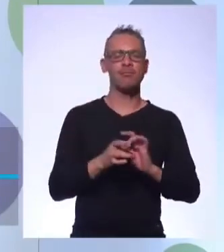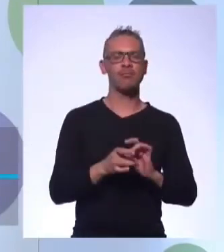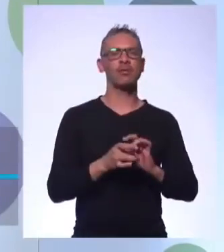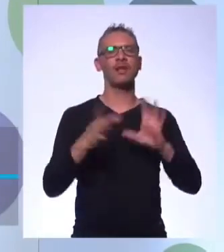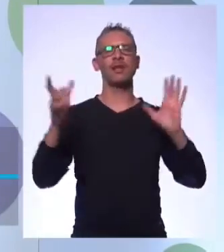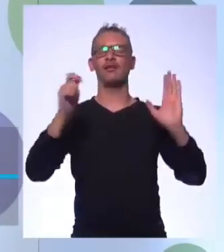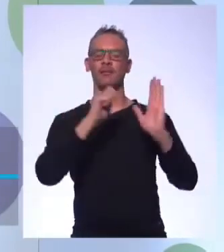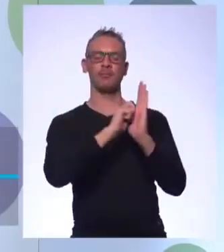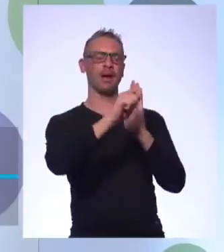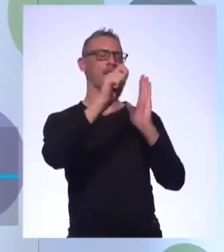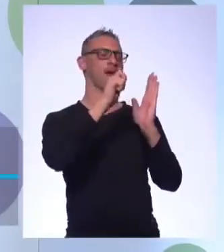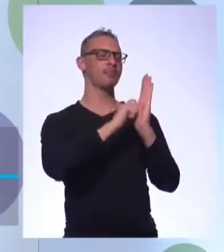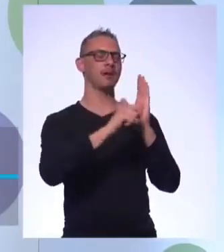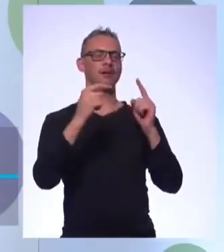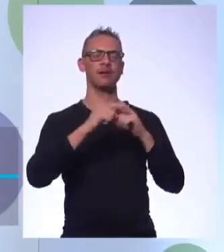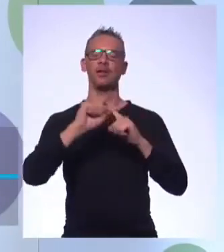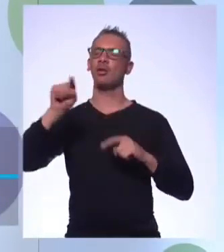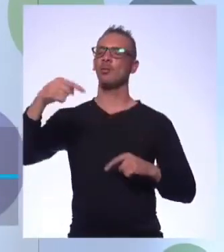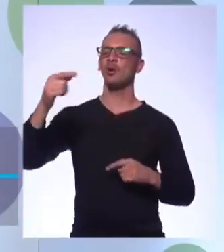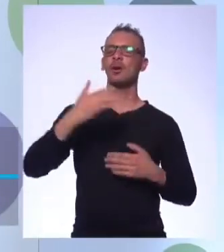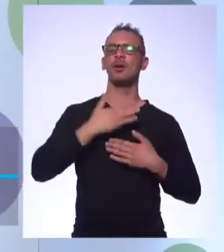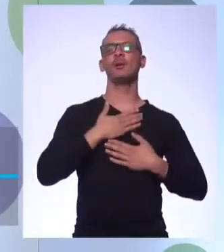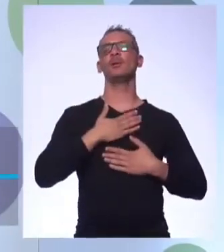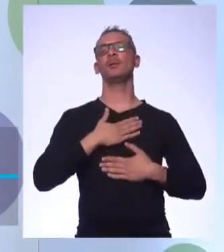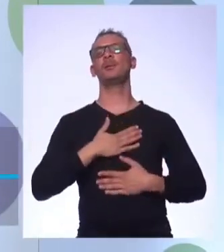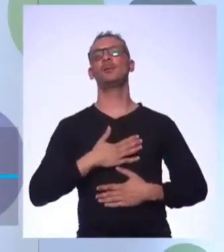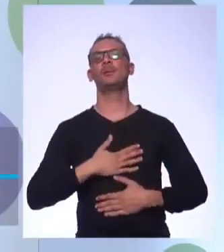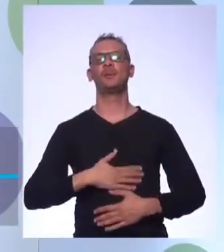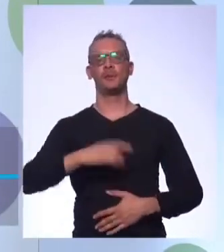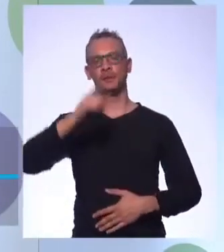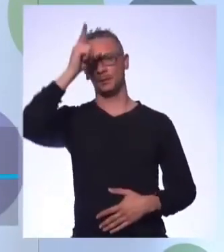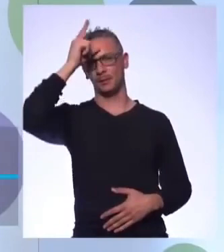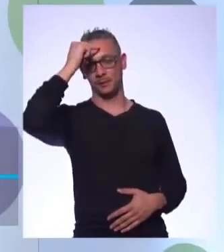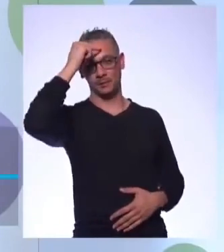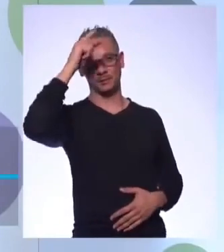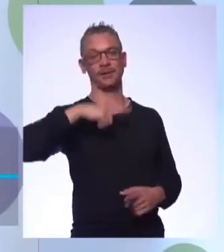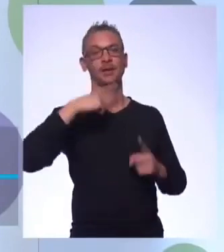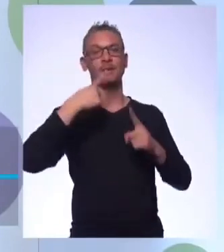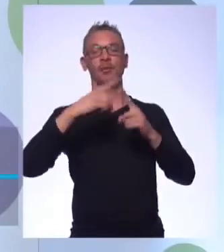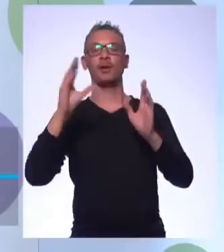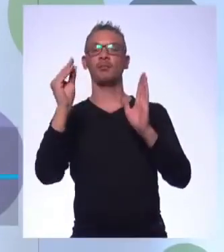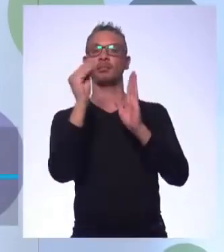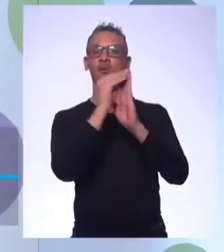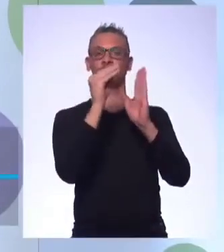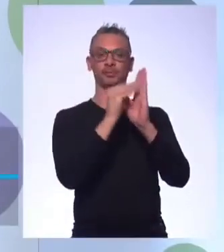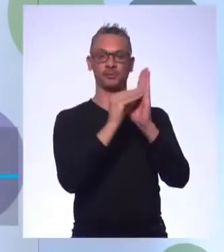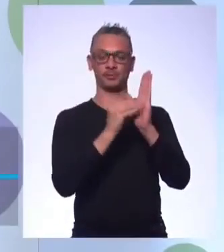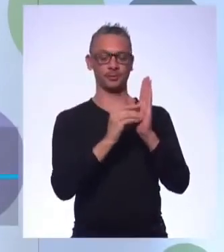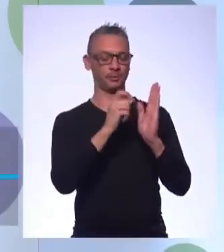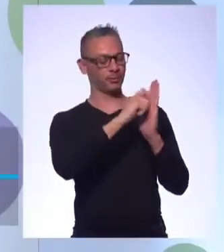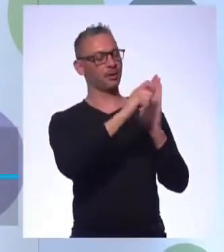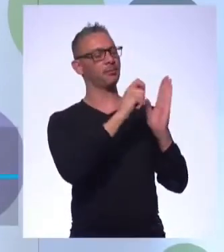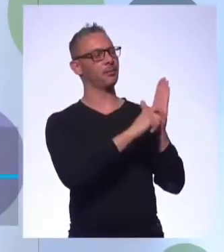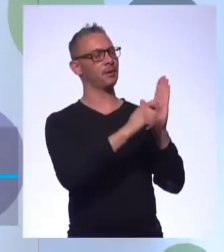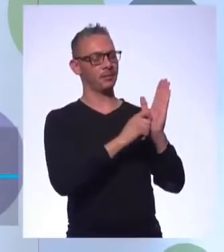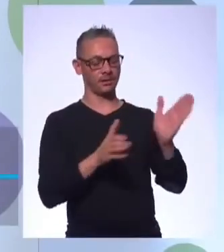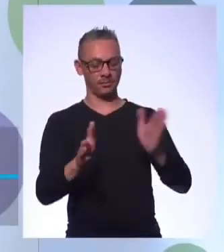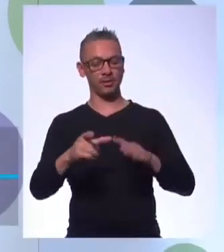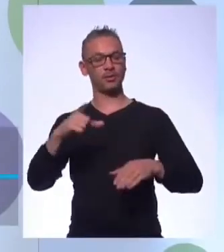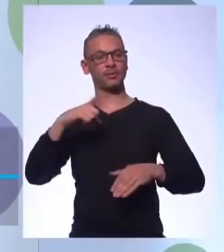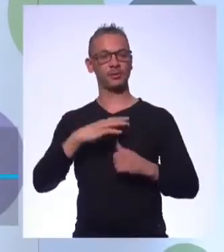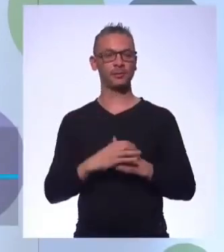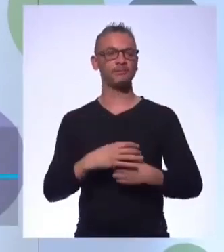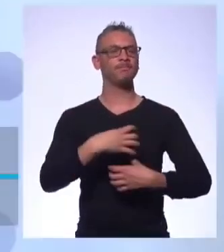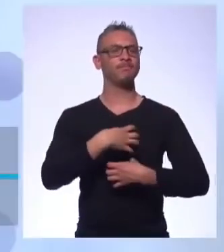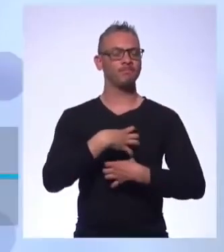escreve, e no outro dia tá tudo bem e tal. Por quê? Porque a gente deixou tudo ali registrado naquele eu lírico daquele momento. Ou como nós